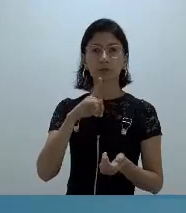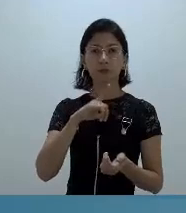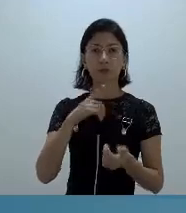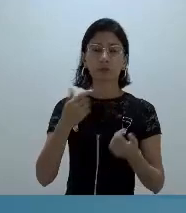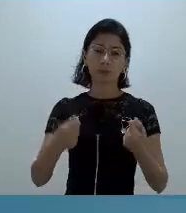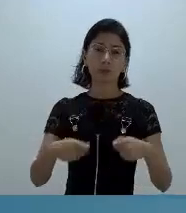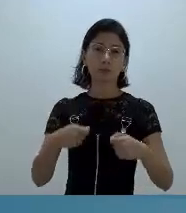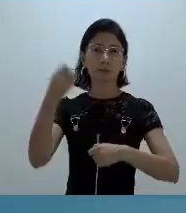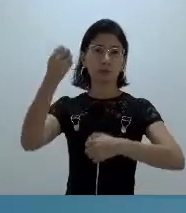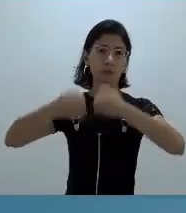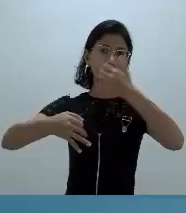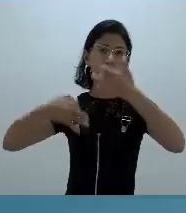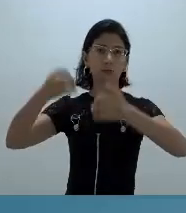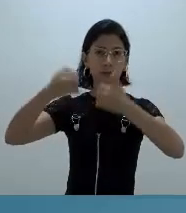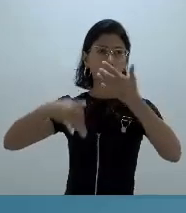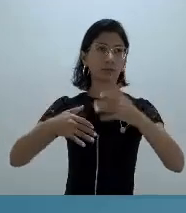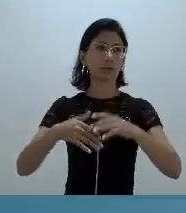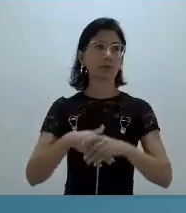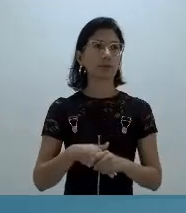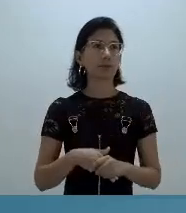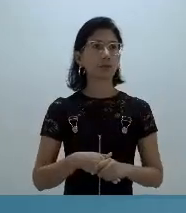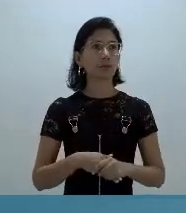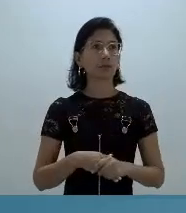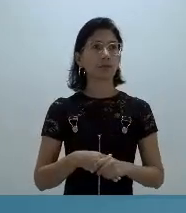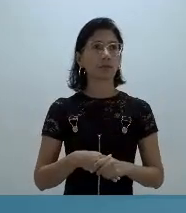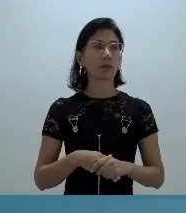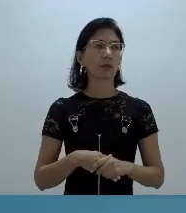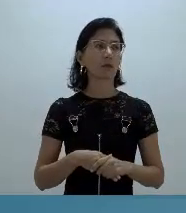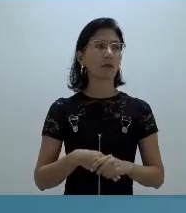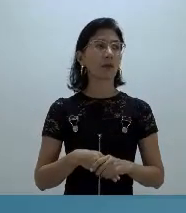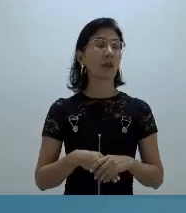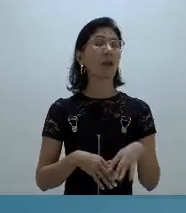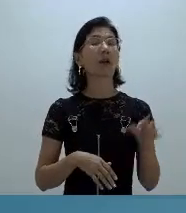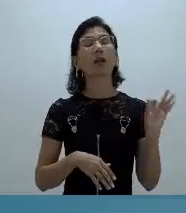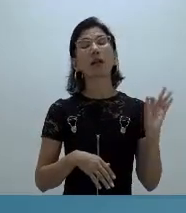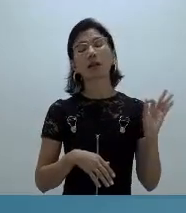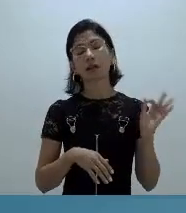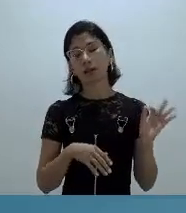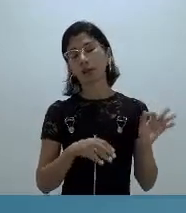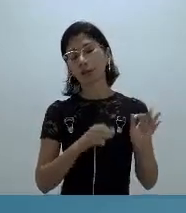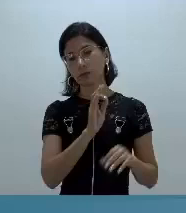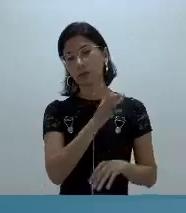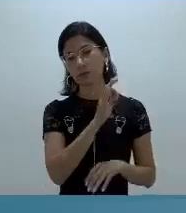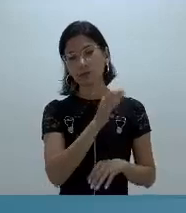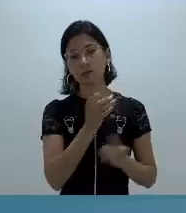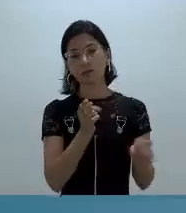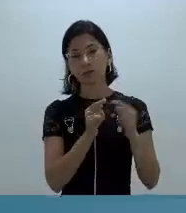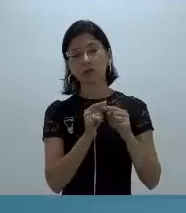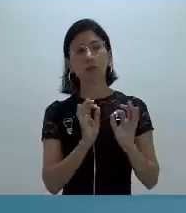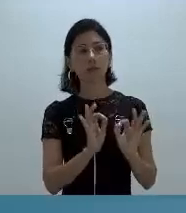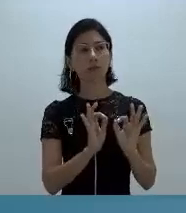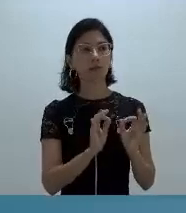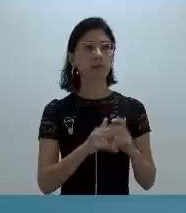então aqui é o médico, né? Vai entrar o médico. Então, no caso, sim.